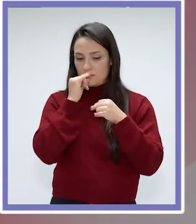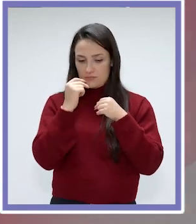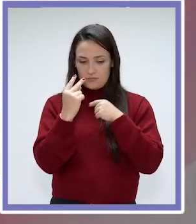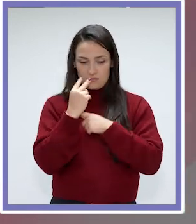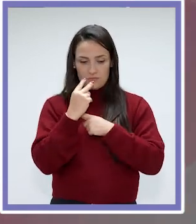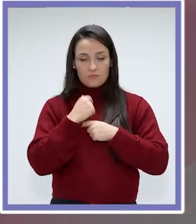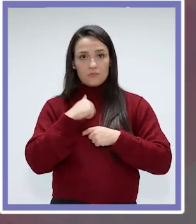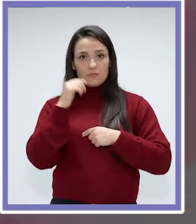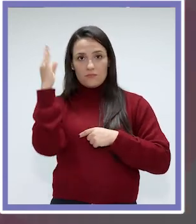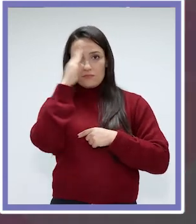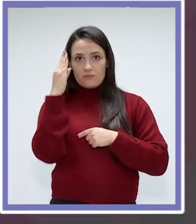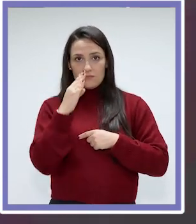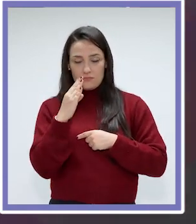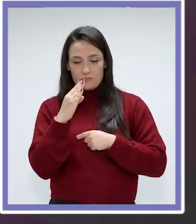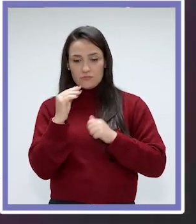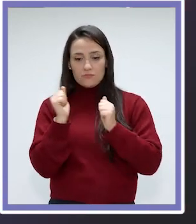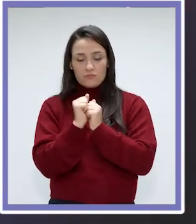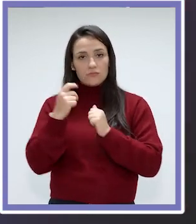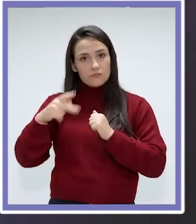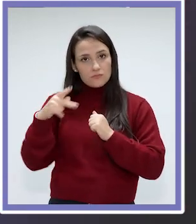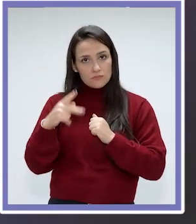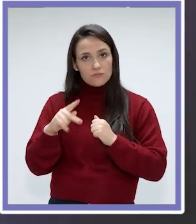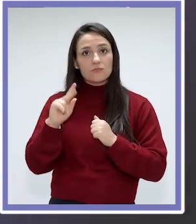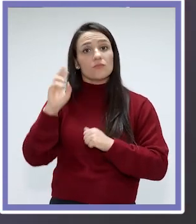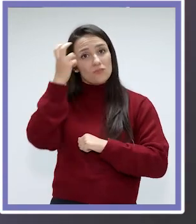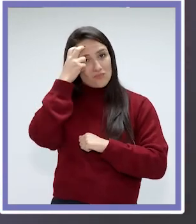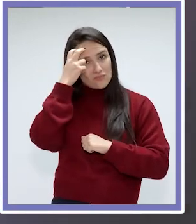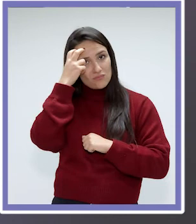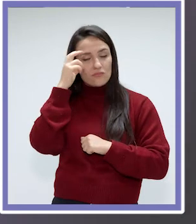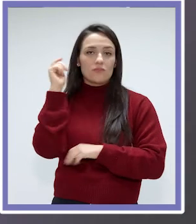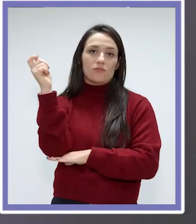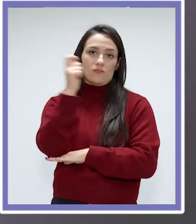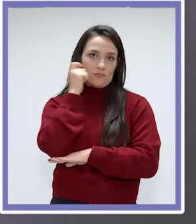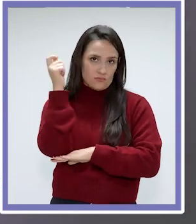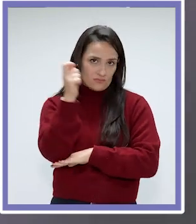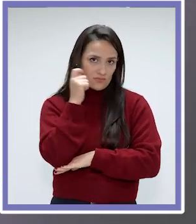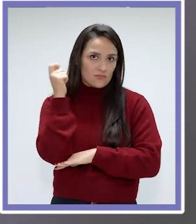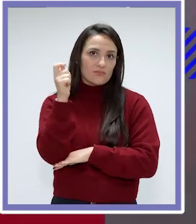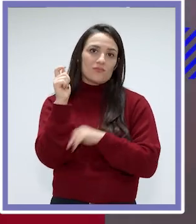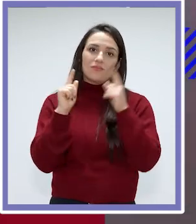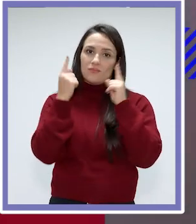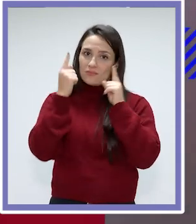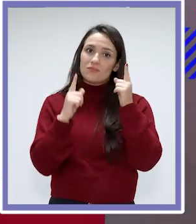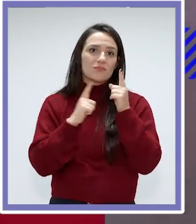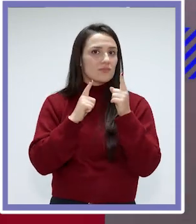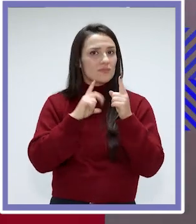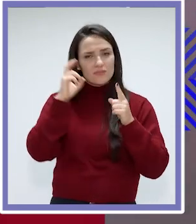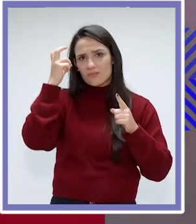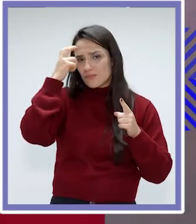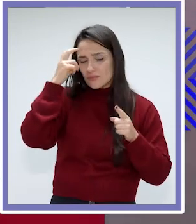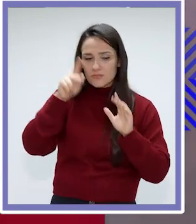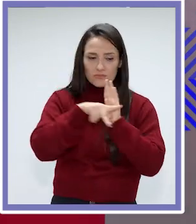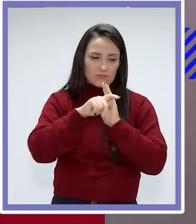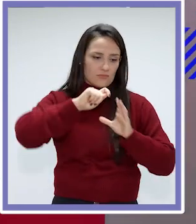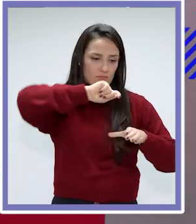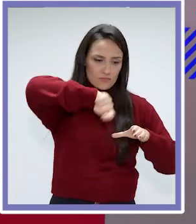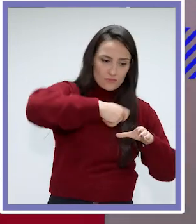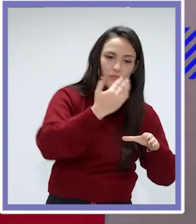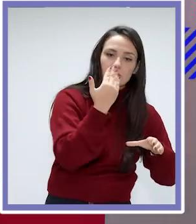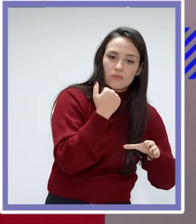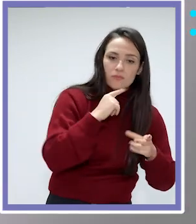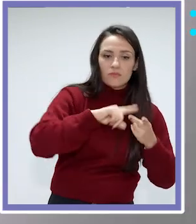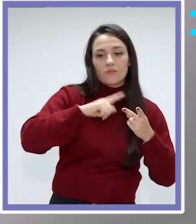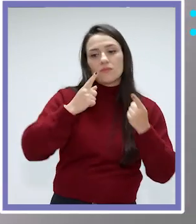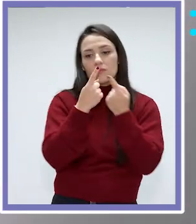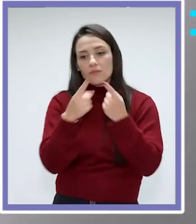aqui do estado, Brasil, Paraguai, a questão da cultura, e Argentina também, né? É muito forte na questão da culinária,